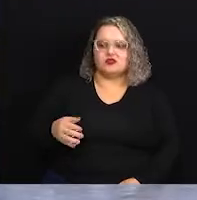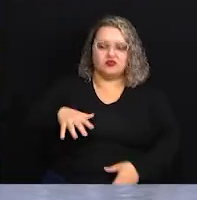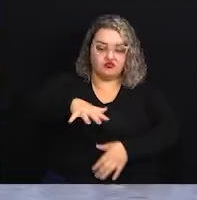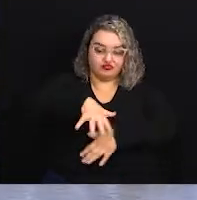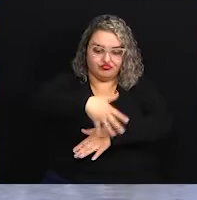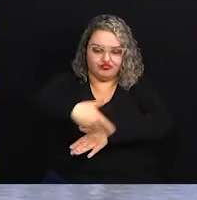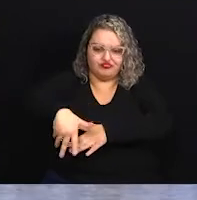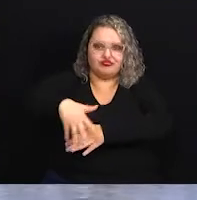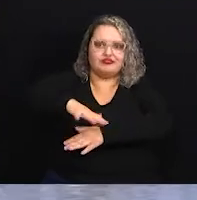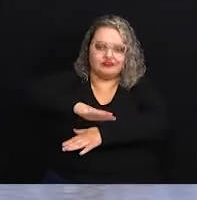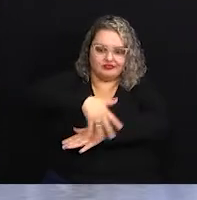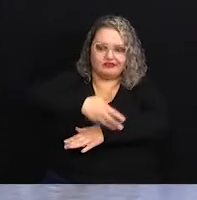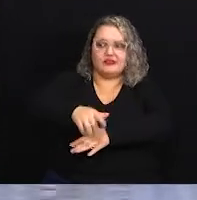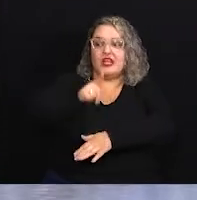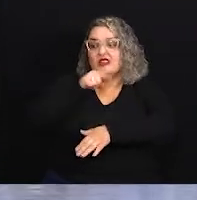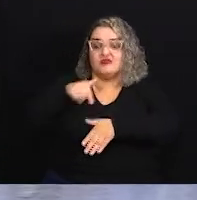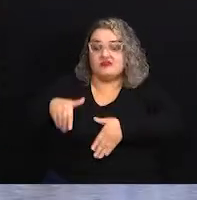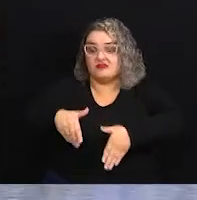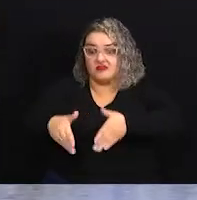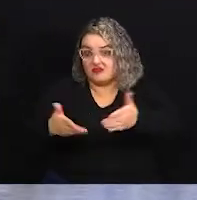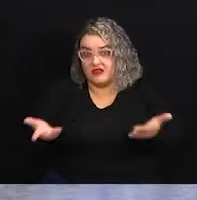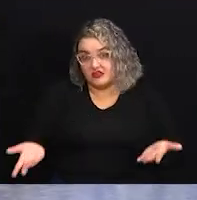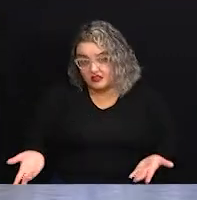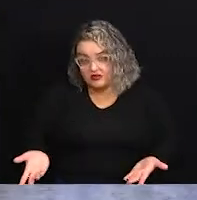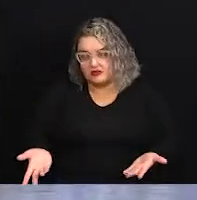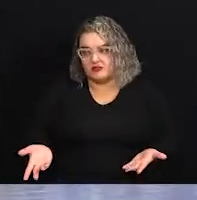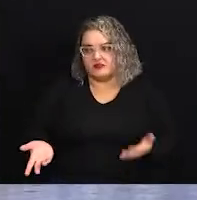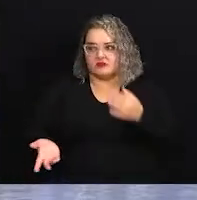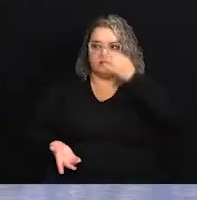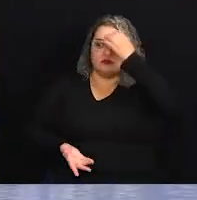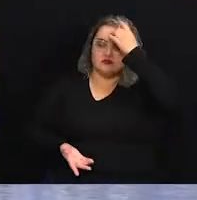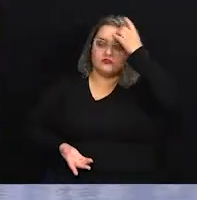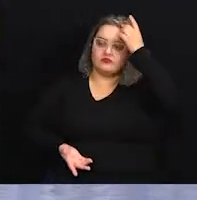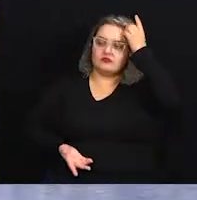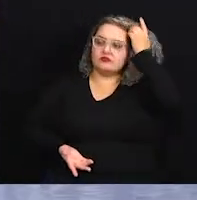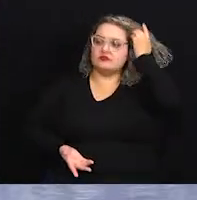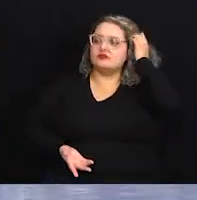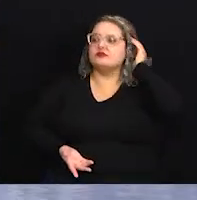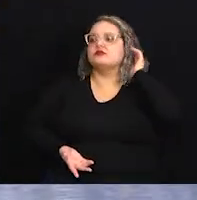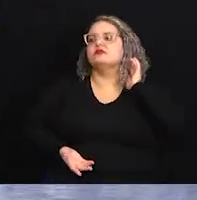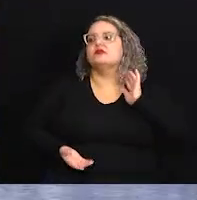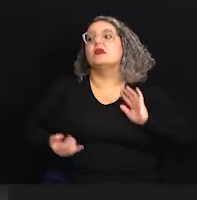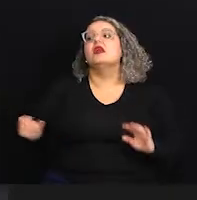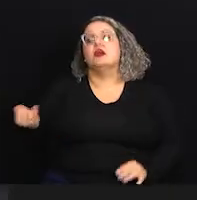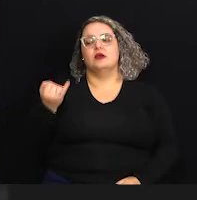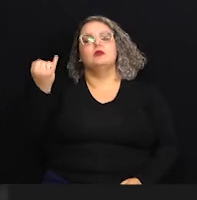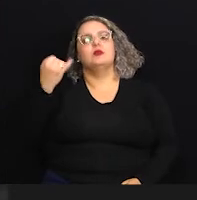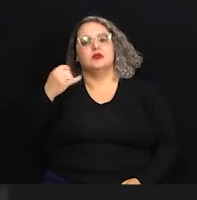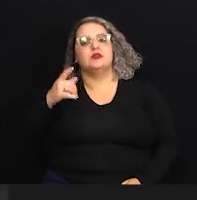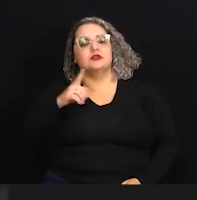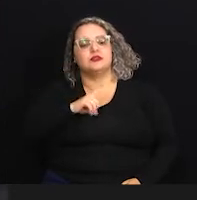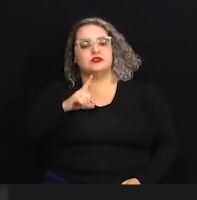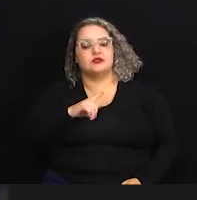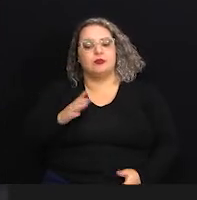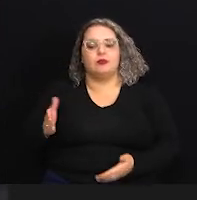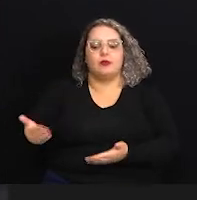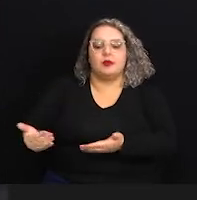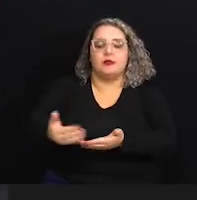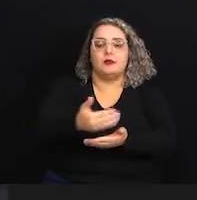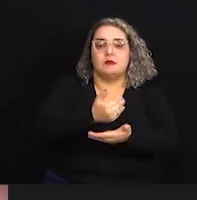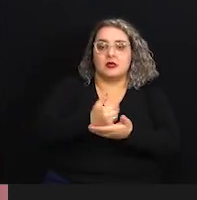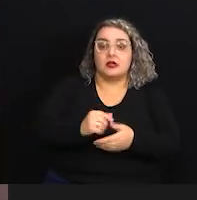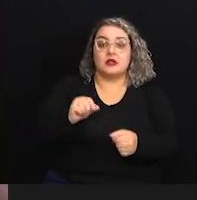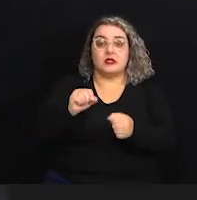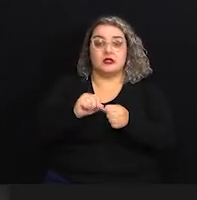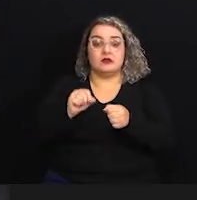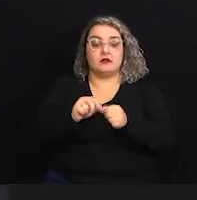nos bueiros, né, nos rios. Quer dizer, não. É importante que a gente recolha isso, que a